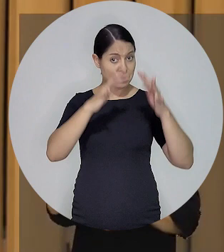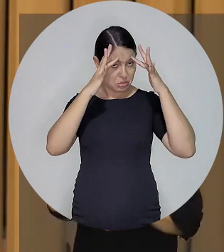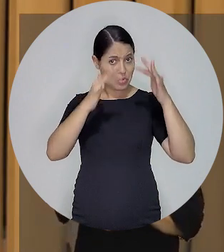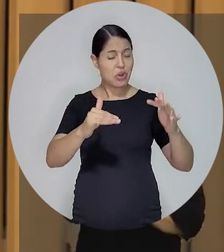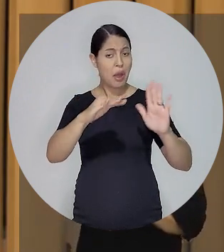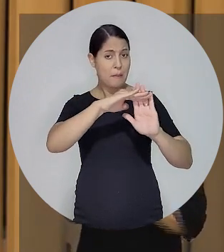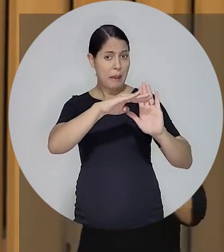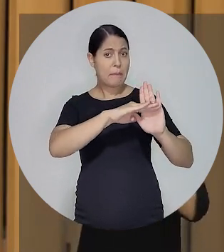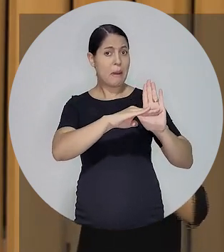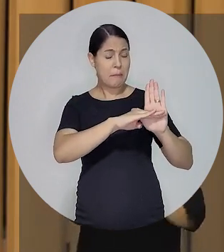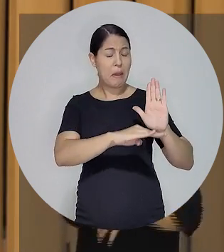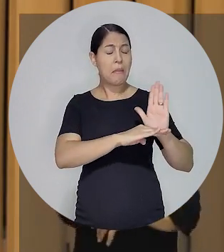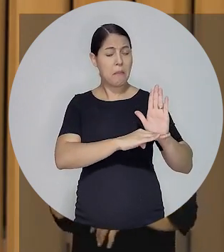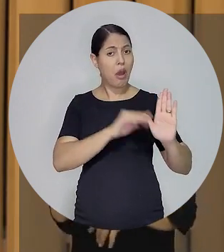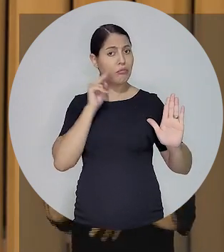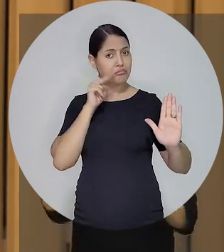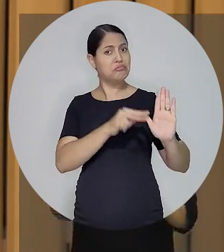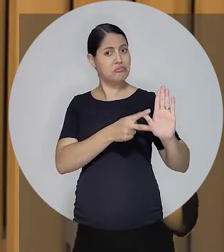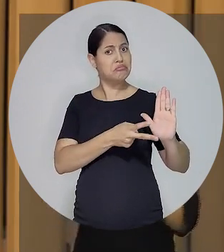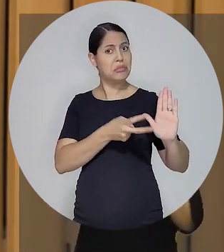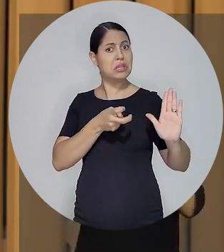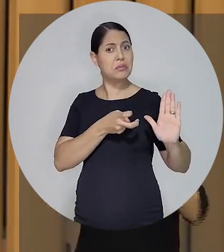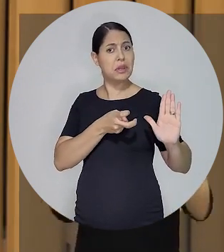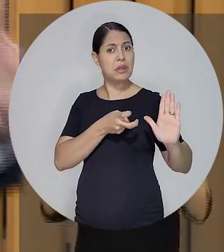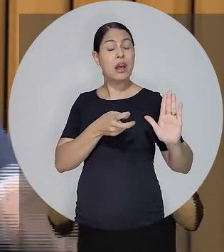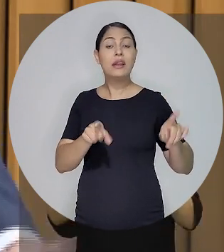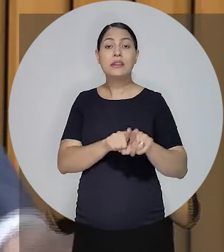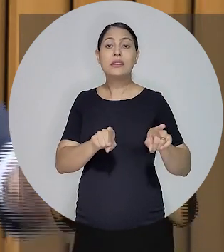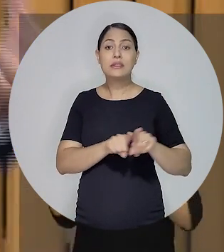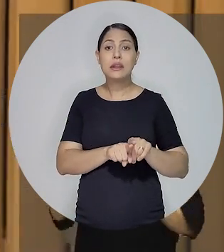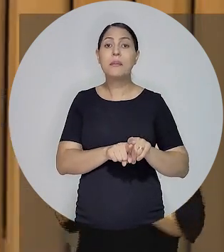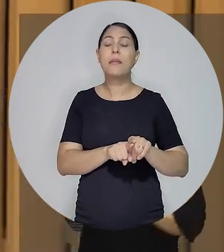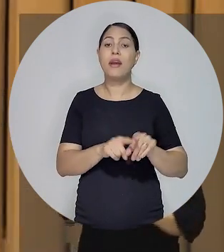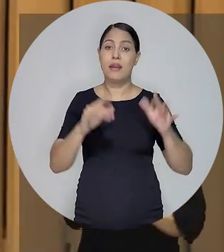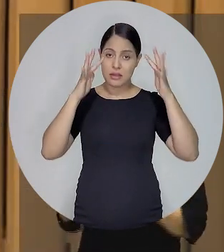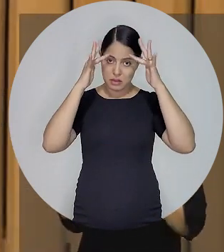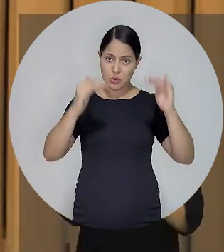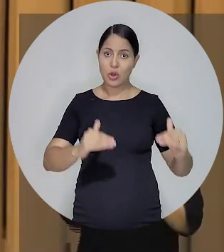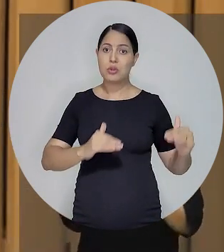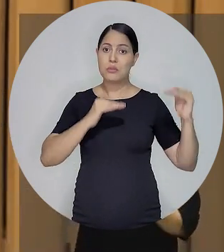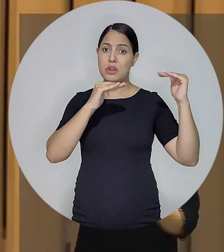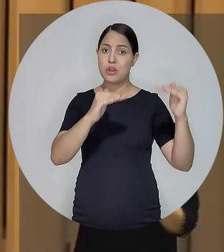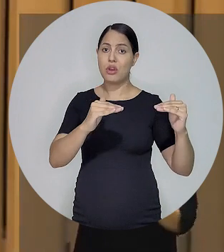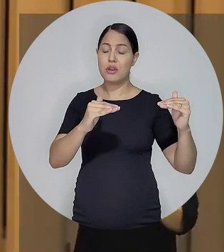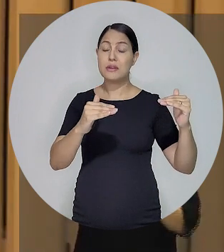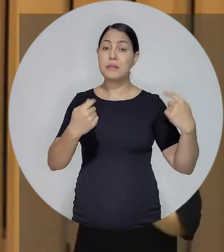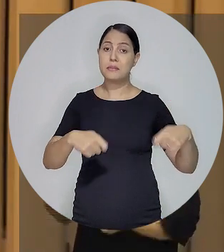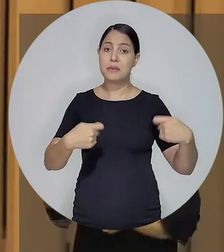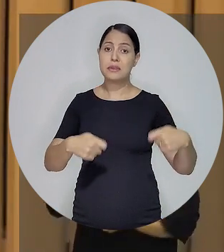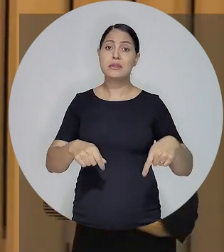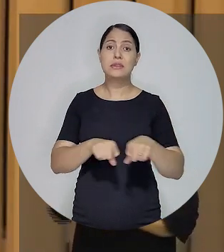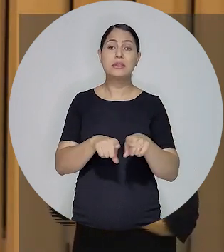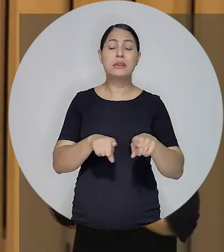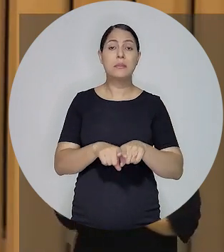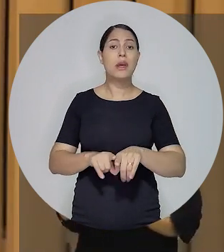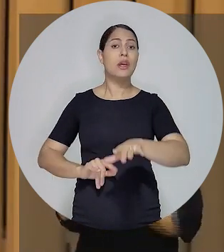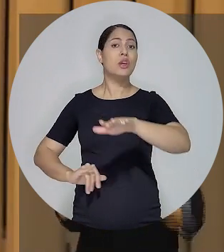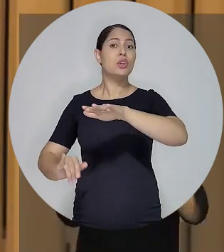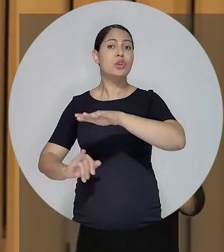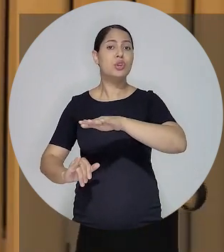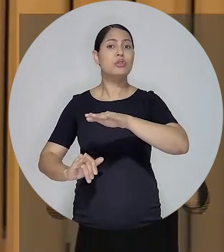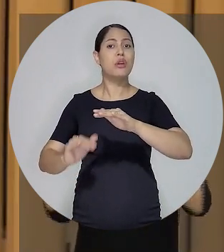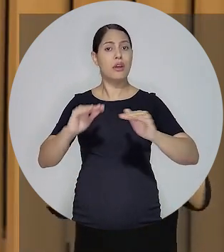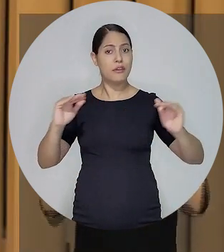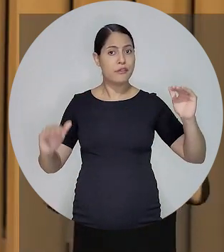as metas do tribunal, é importante também salientar que as metas que são adotadas pelas cortes superiores, elas devem